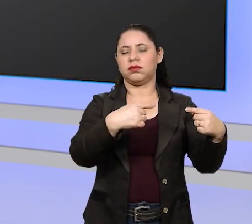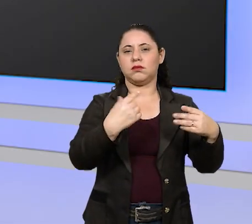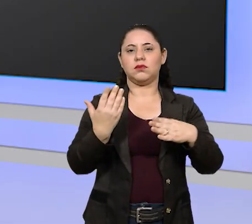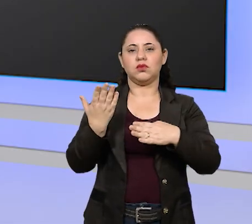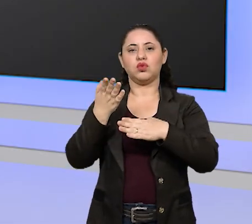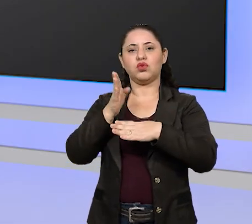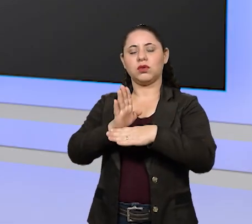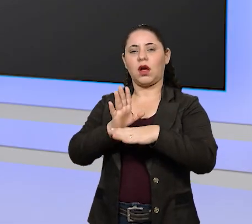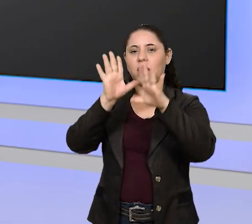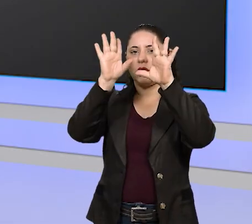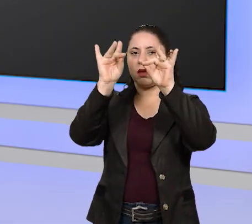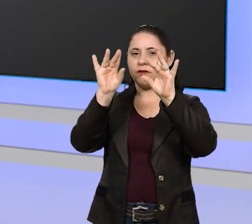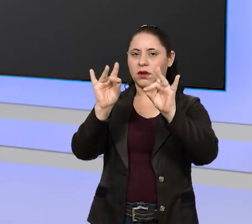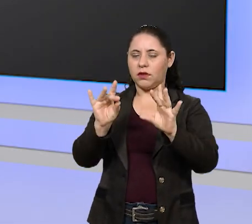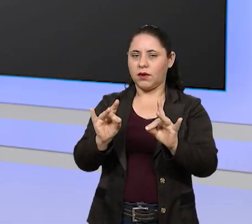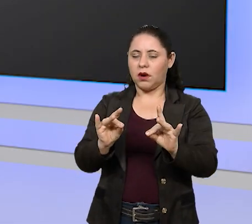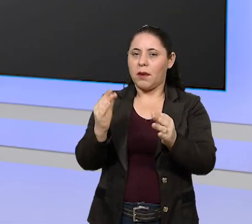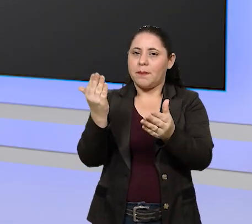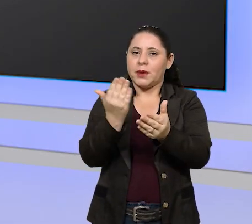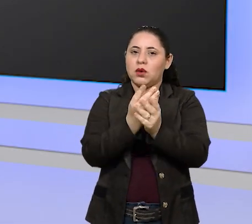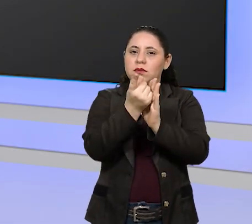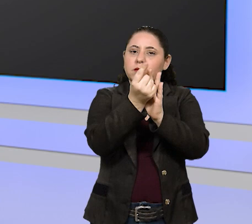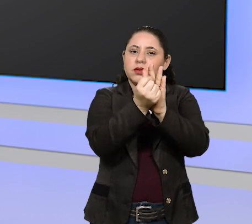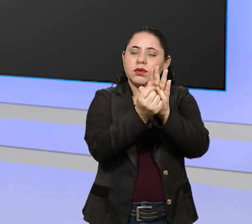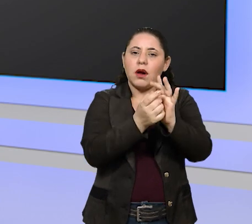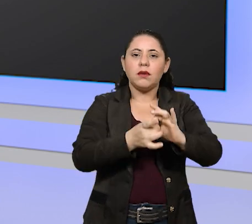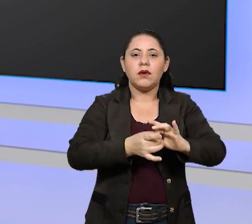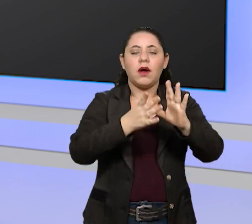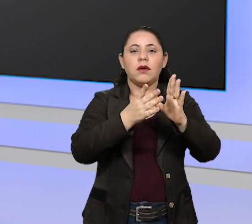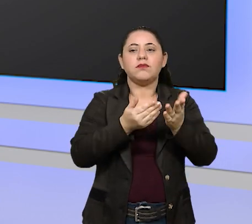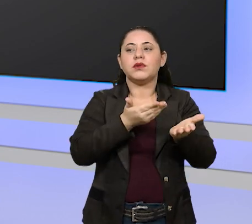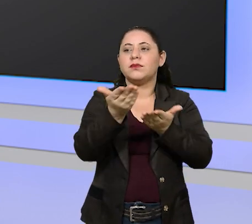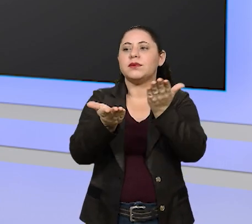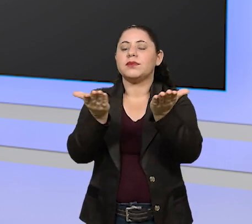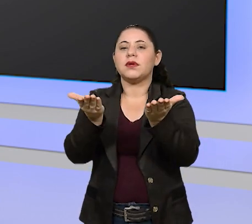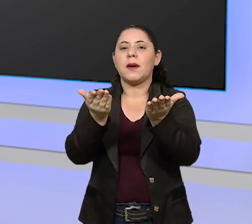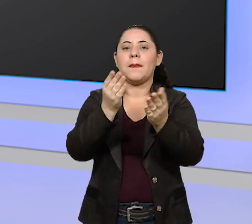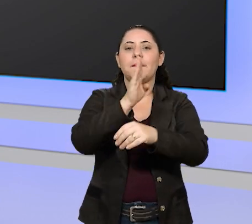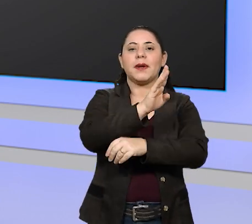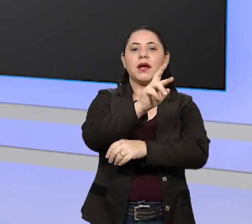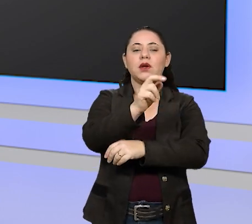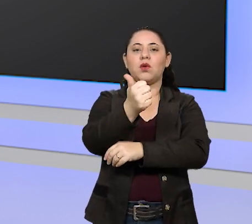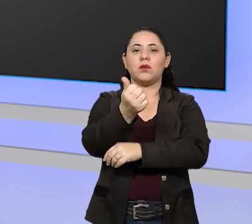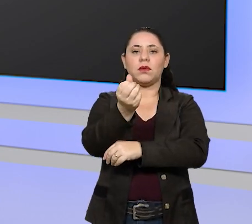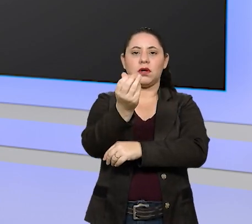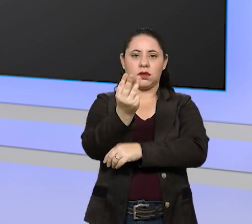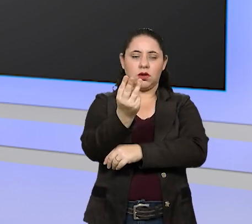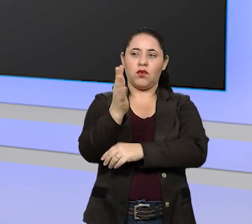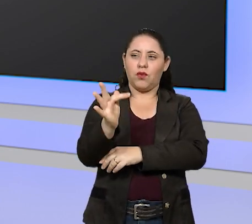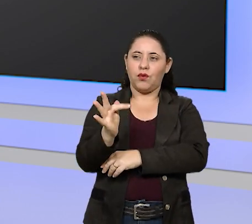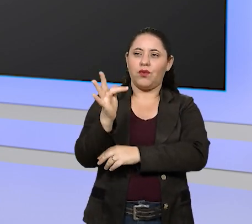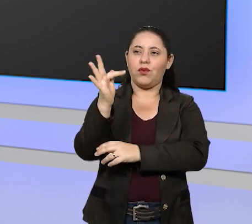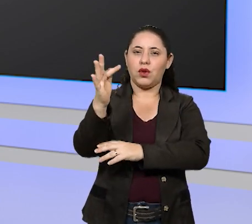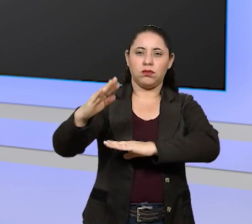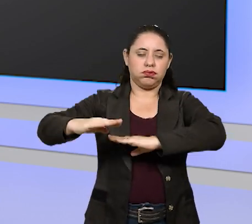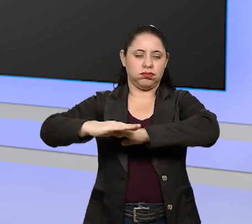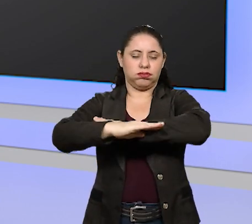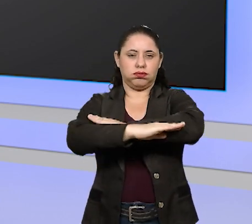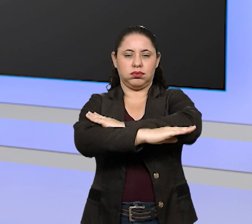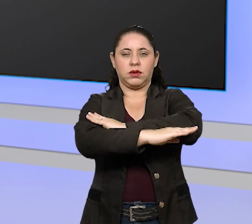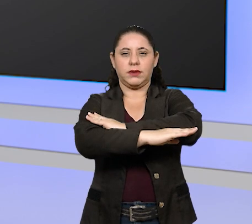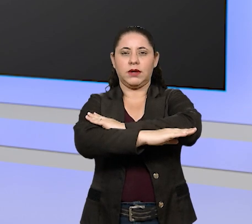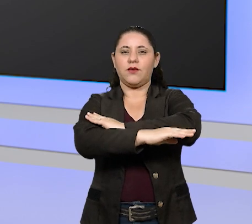Debate que deve ajudar a definir o processo de relicitação da BR-163 em Mato Grosso do Sul e o futuro